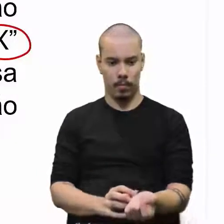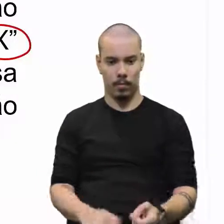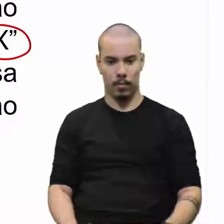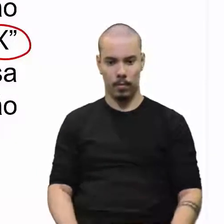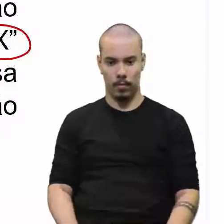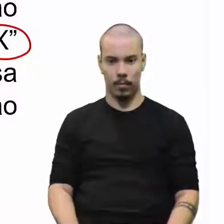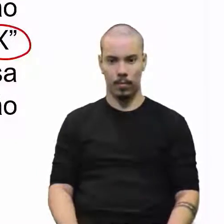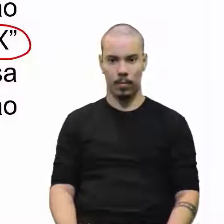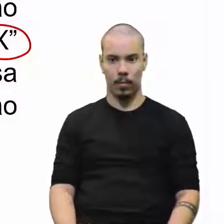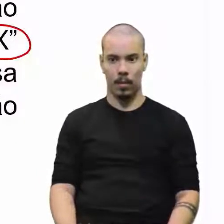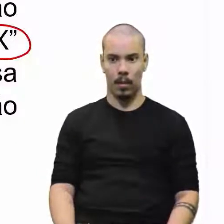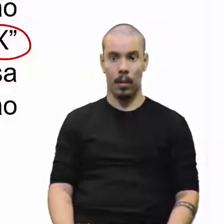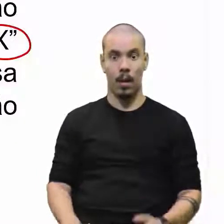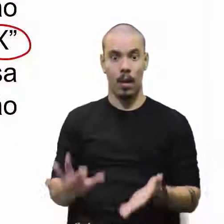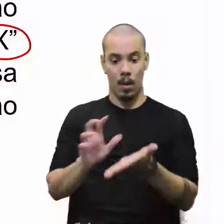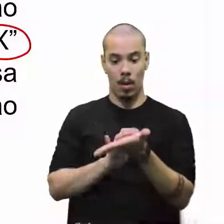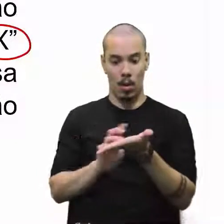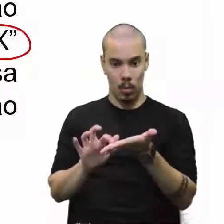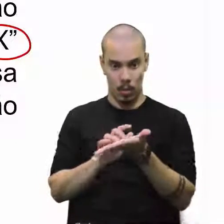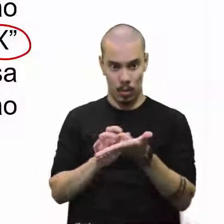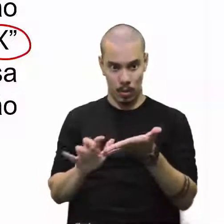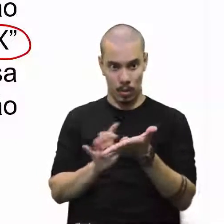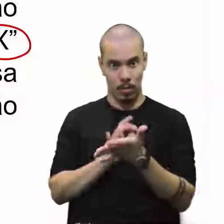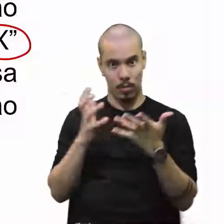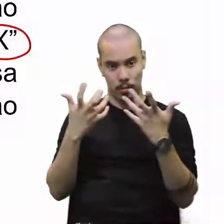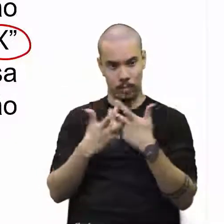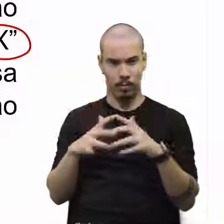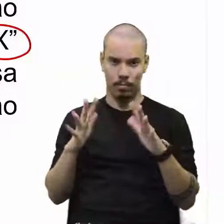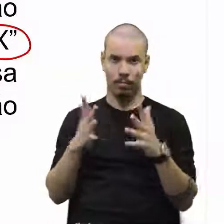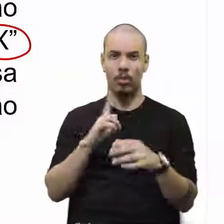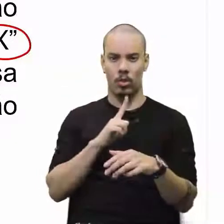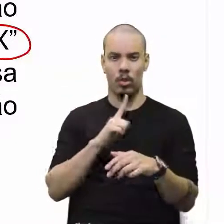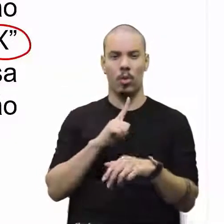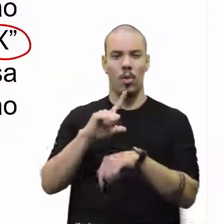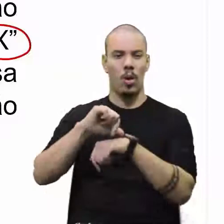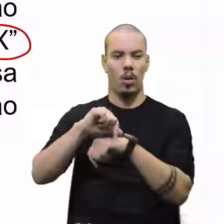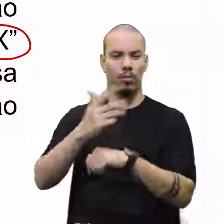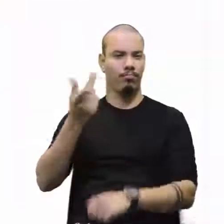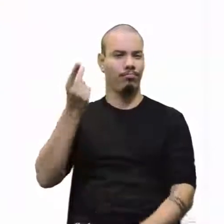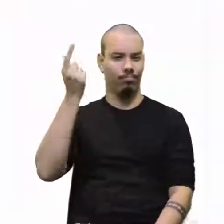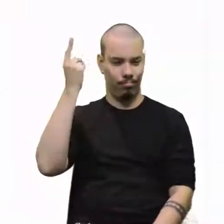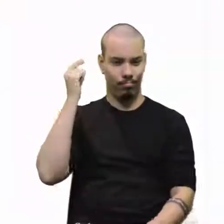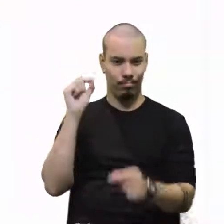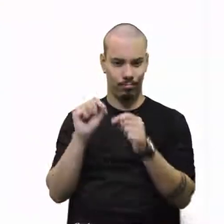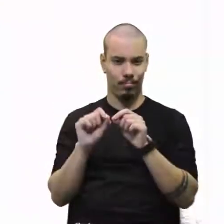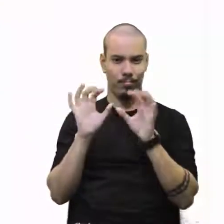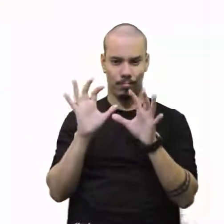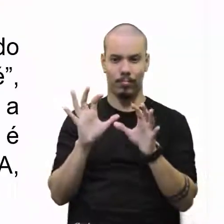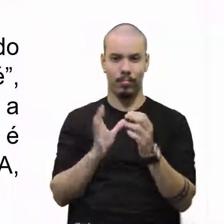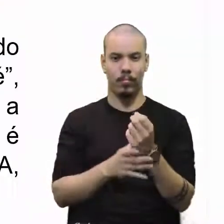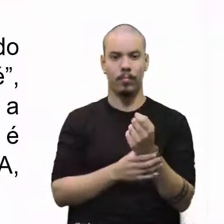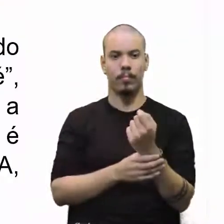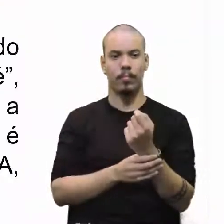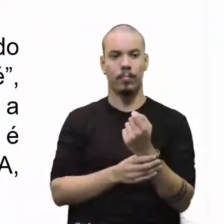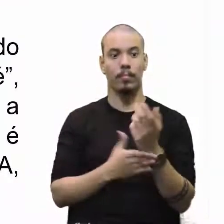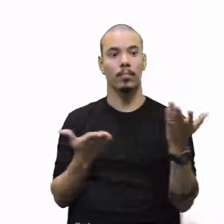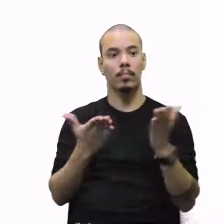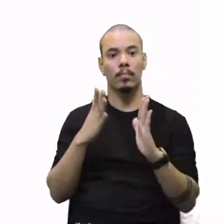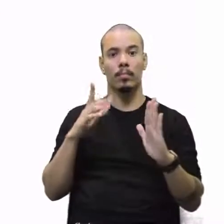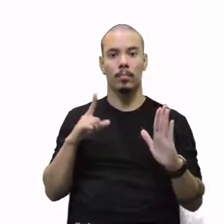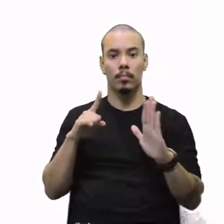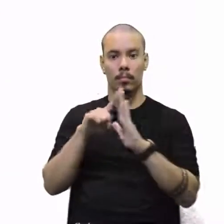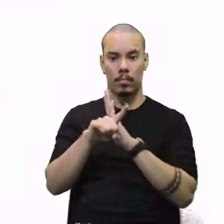né? Também tem os númerozinhos lá. Tinha um relógio antigo que ele fazia essas coisinhas, né? Mas é bem mais... Bom, aí vem a